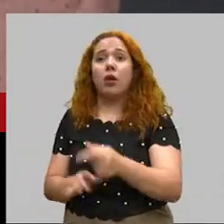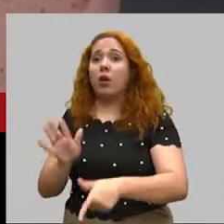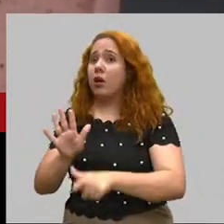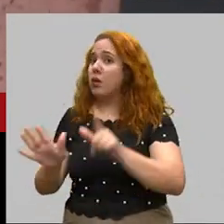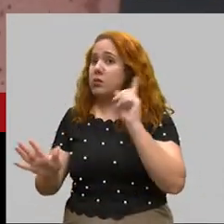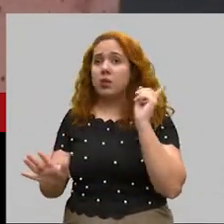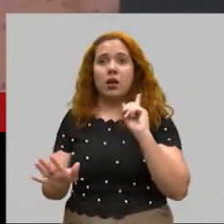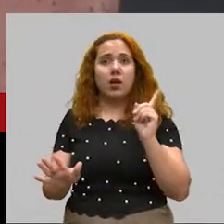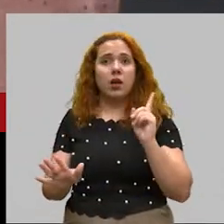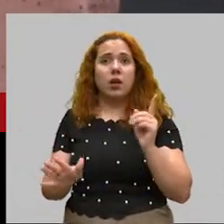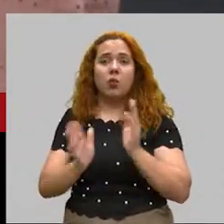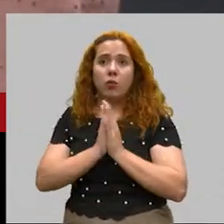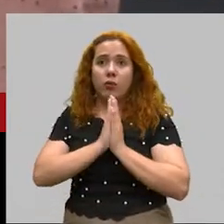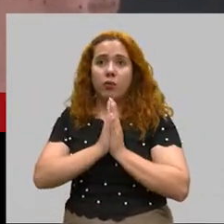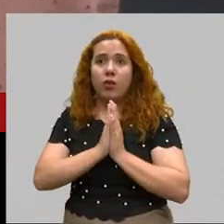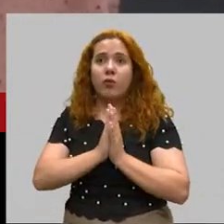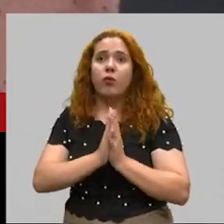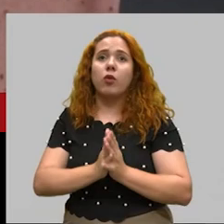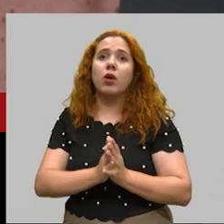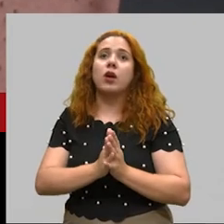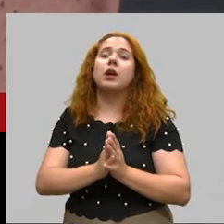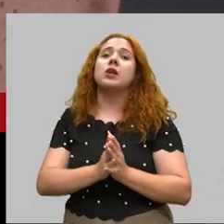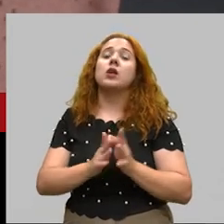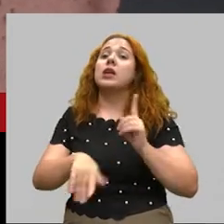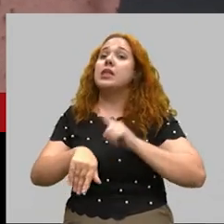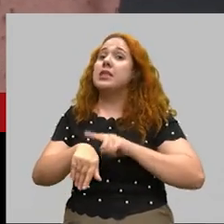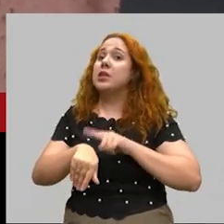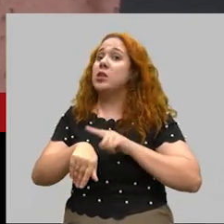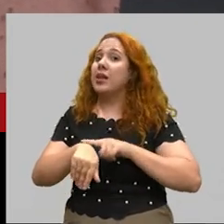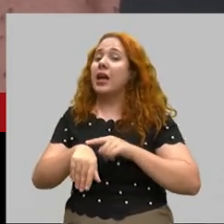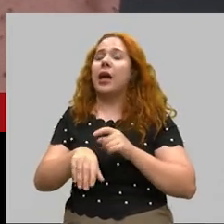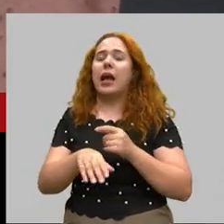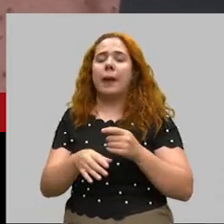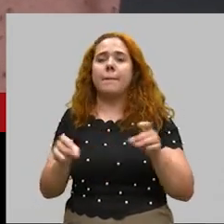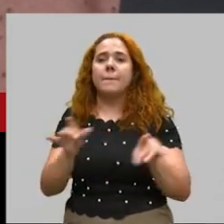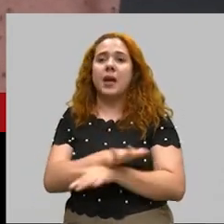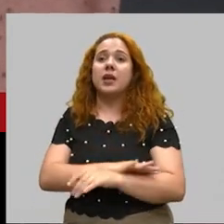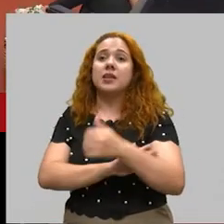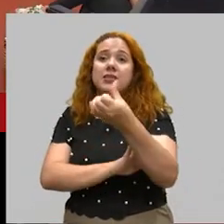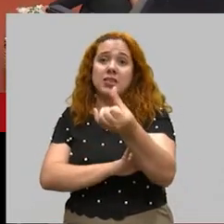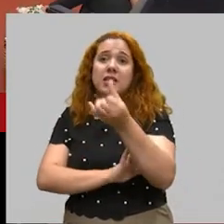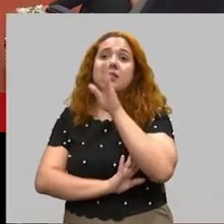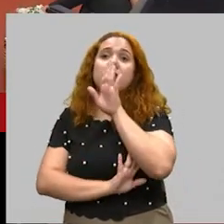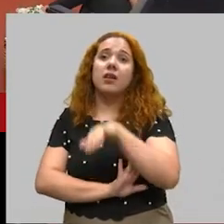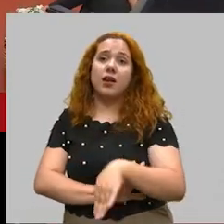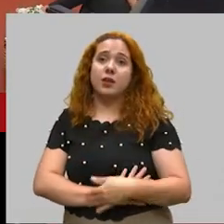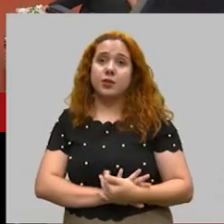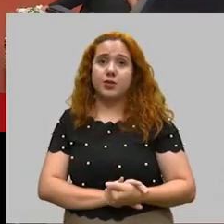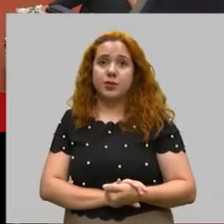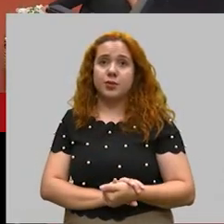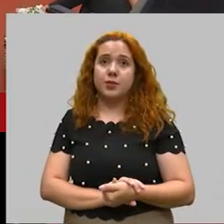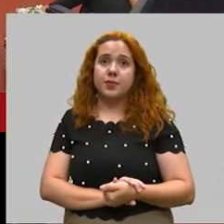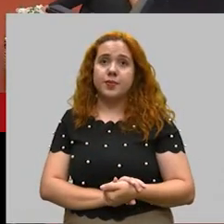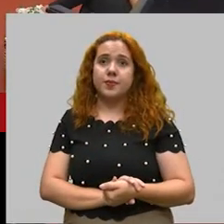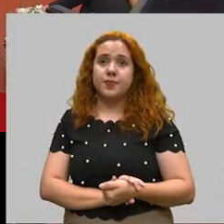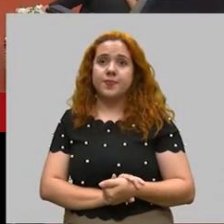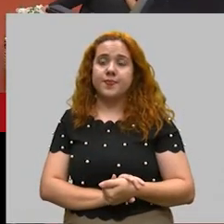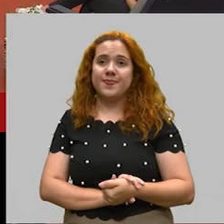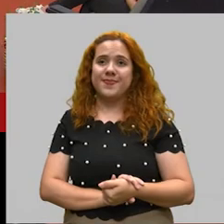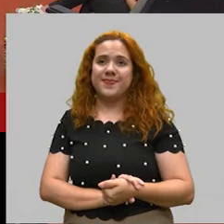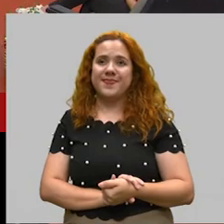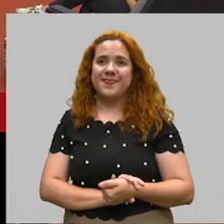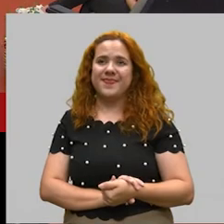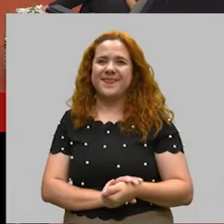coletiva e nós estamos nos esforçando para terminar dentro do prazo combinado não é isso combinadíssimo então vamos lá